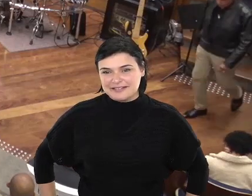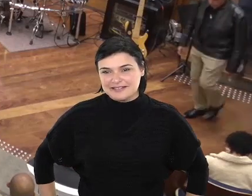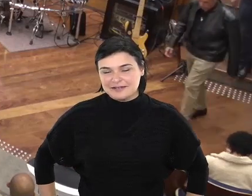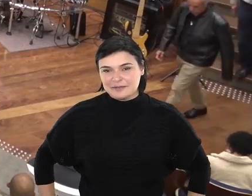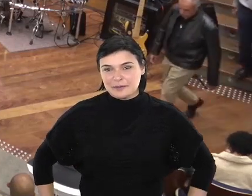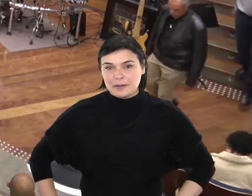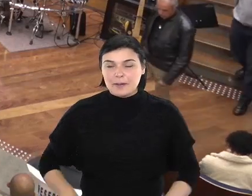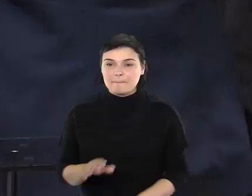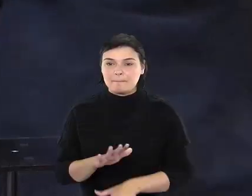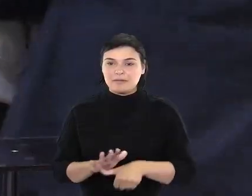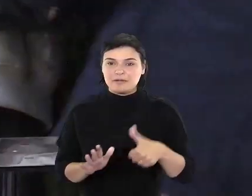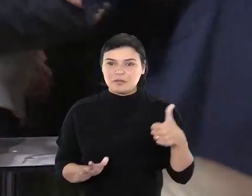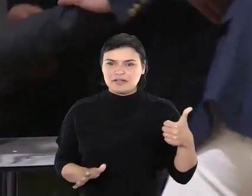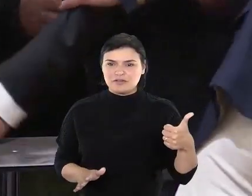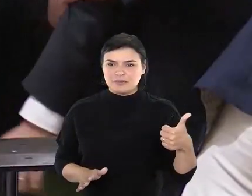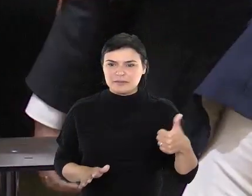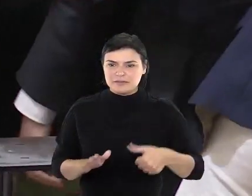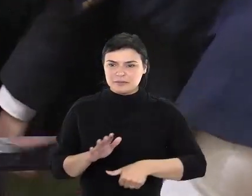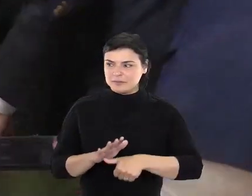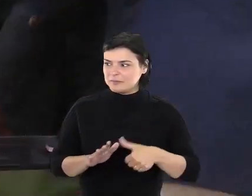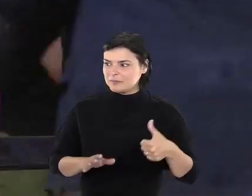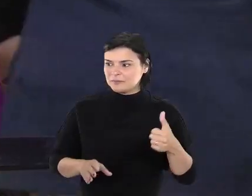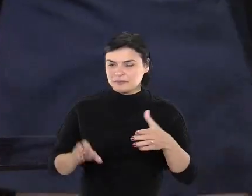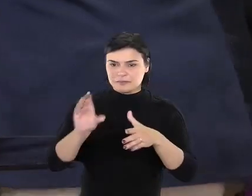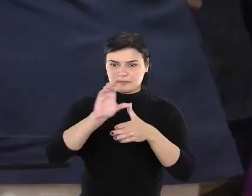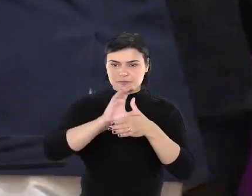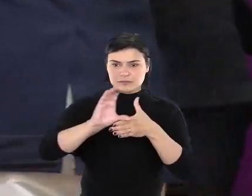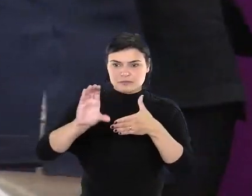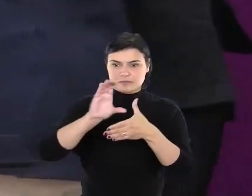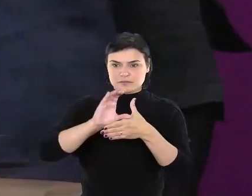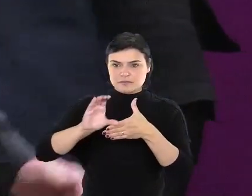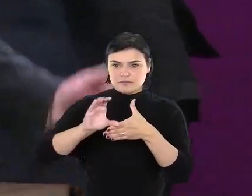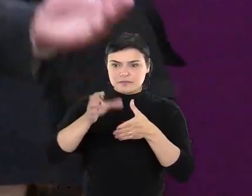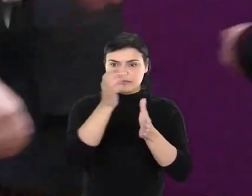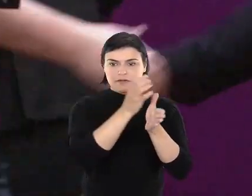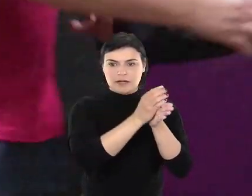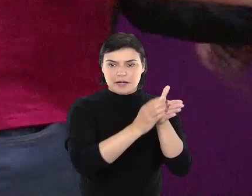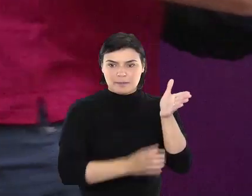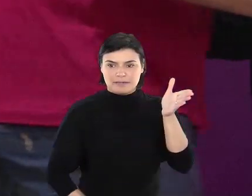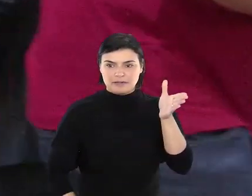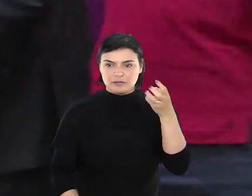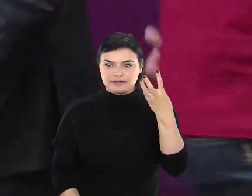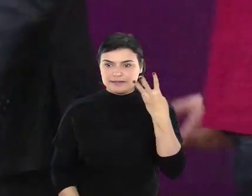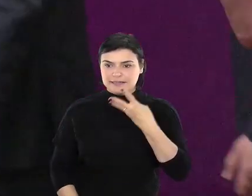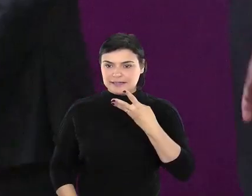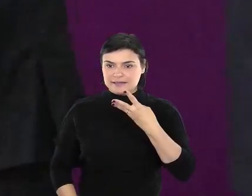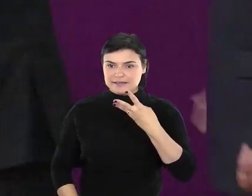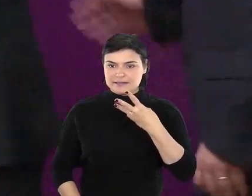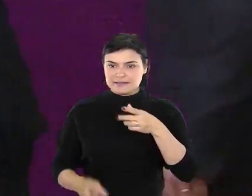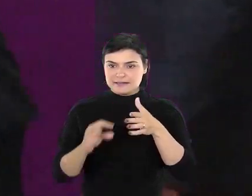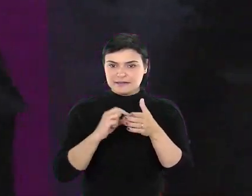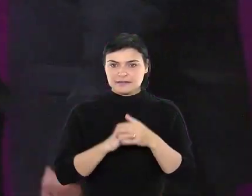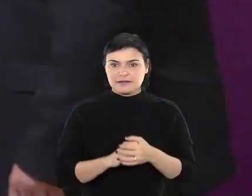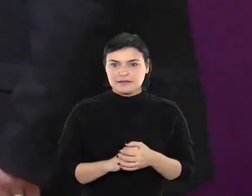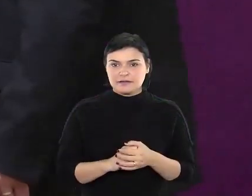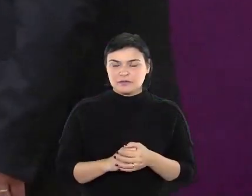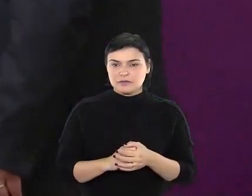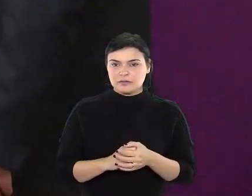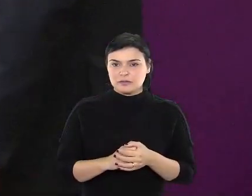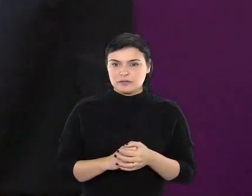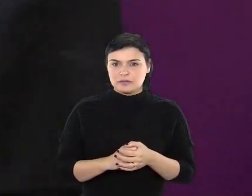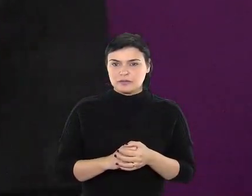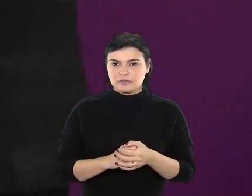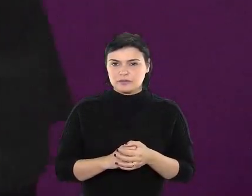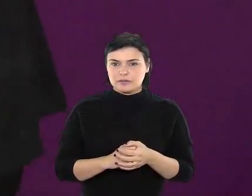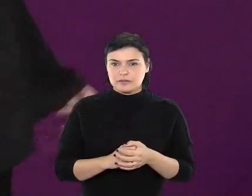primeiro Coríntios Capítulo 3 eu vou usar o texto você está ligado aí os dois capítulos